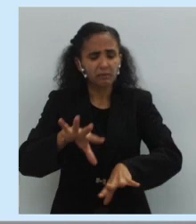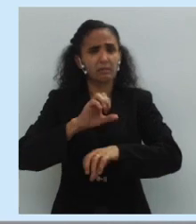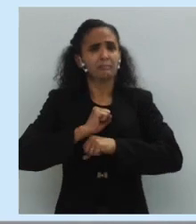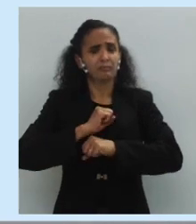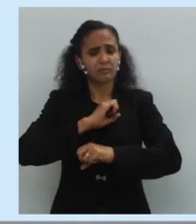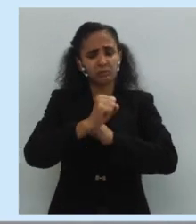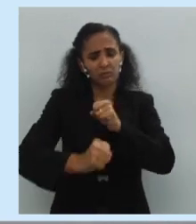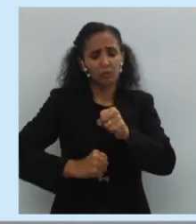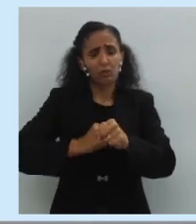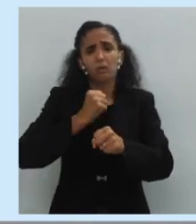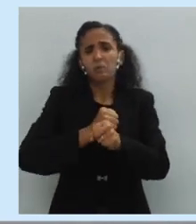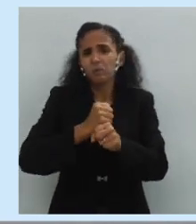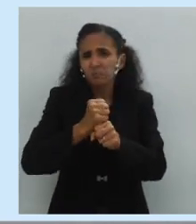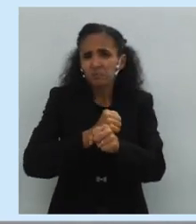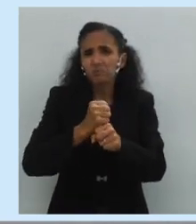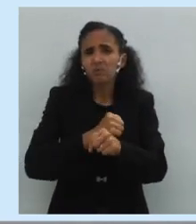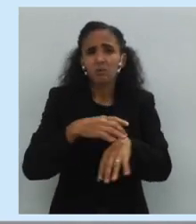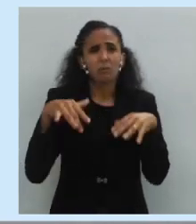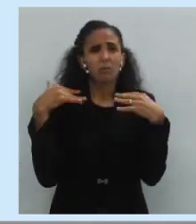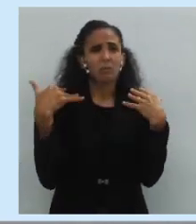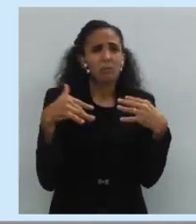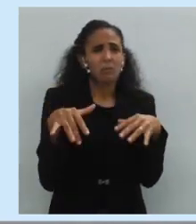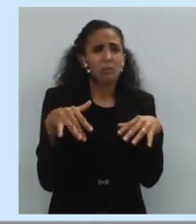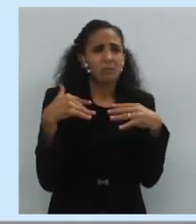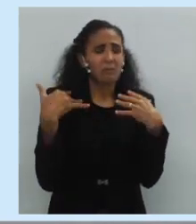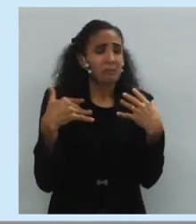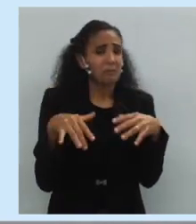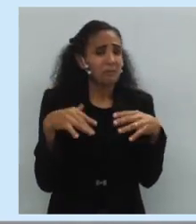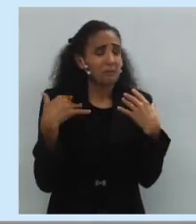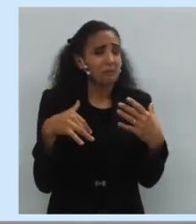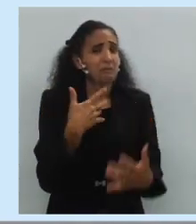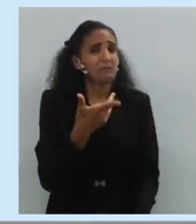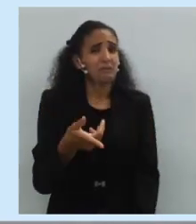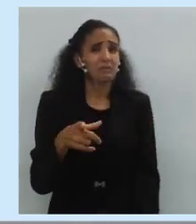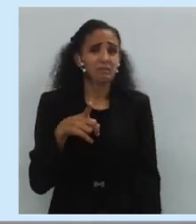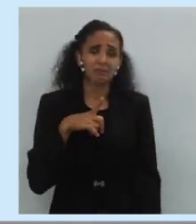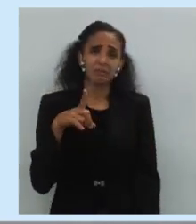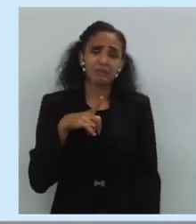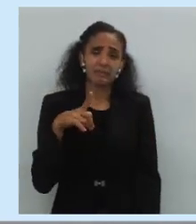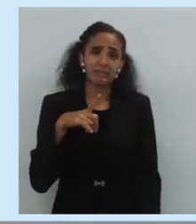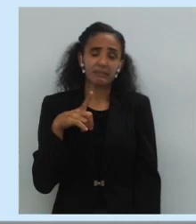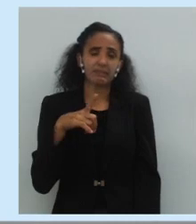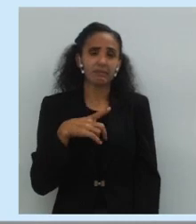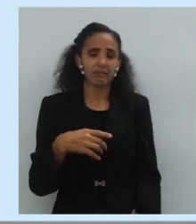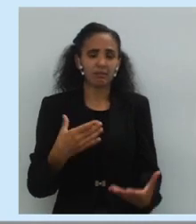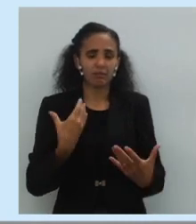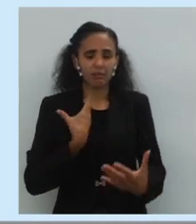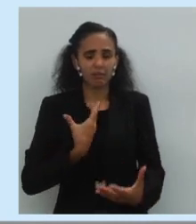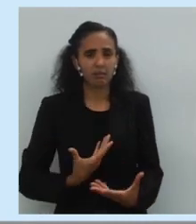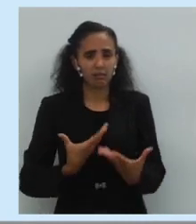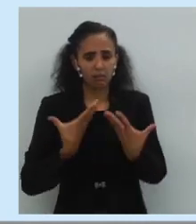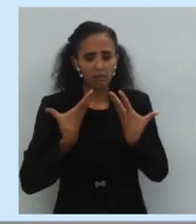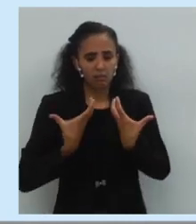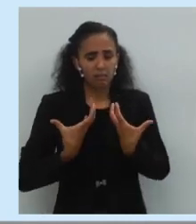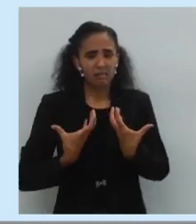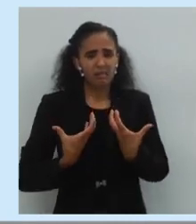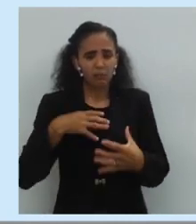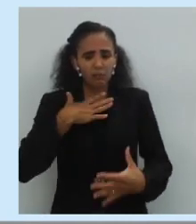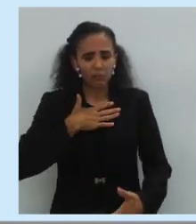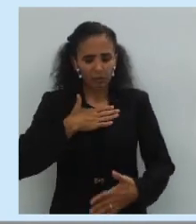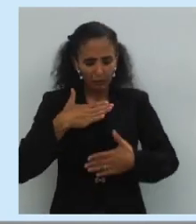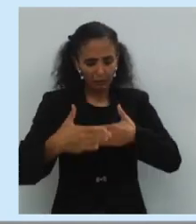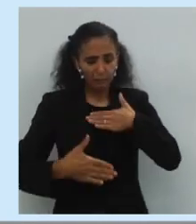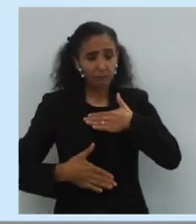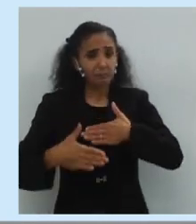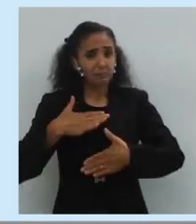ficar aí latente durante anos e as feridas só vão aparecer se houver aí uma